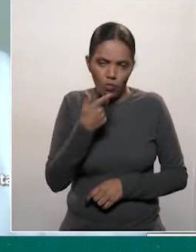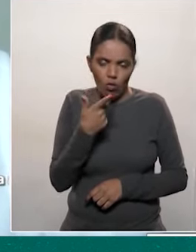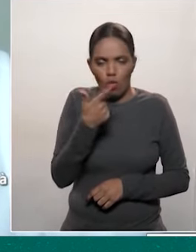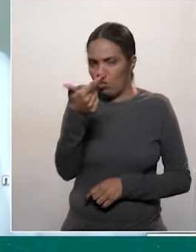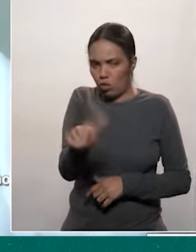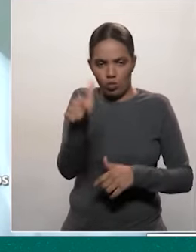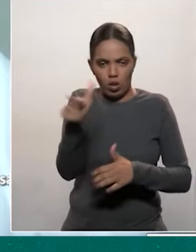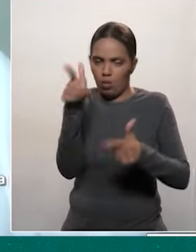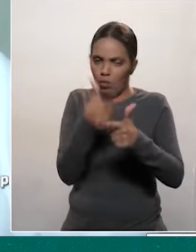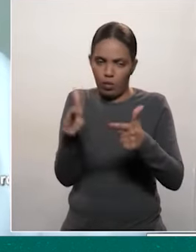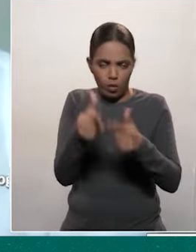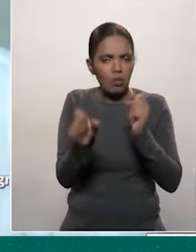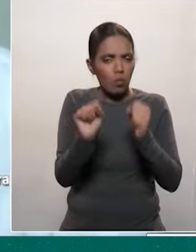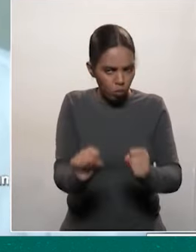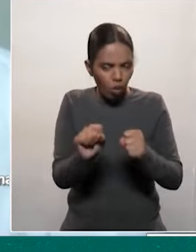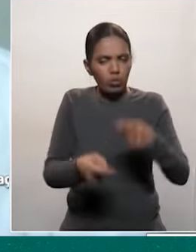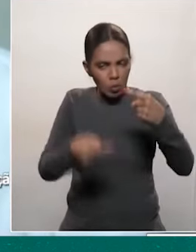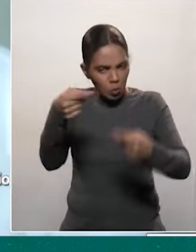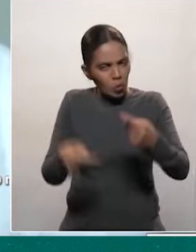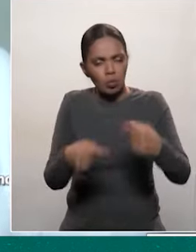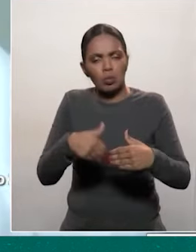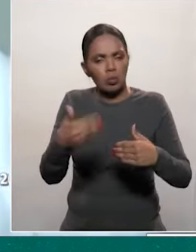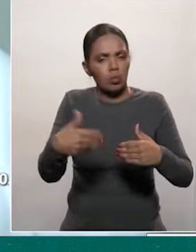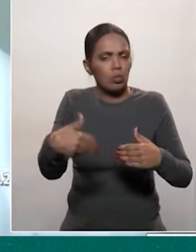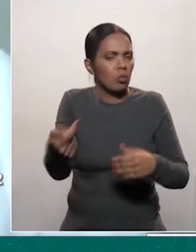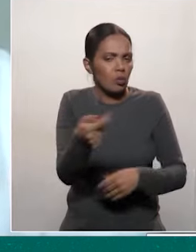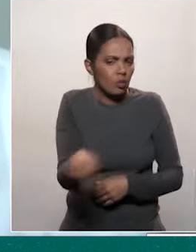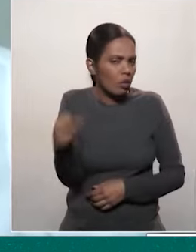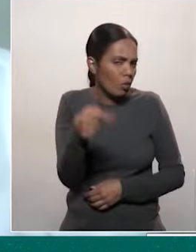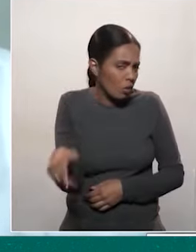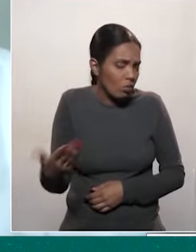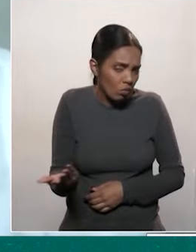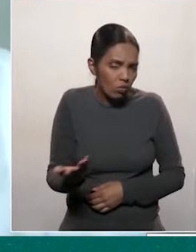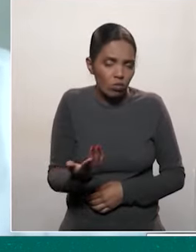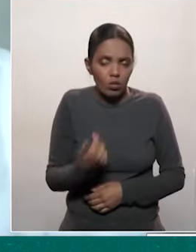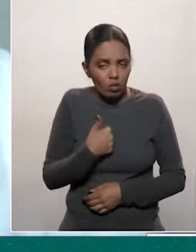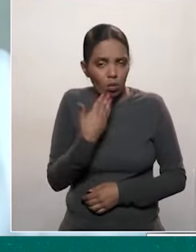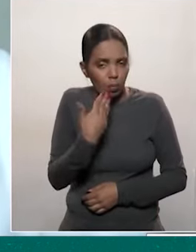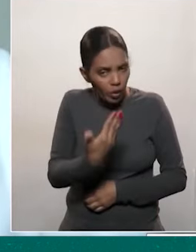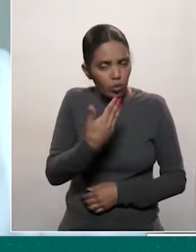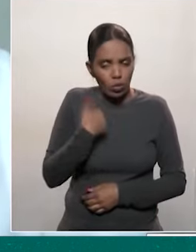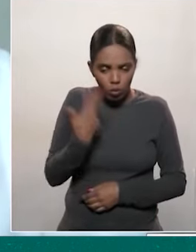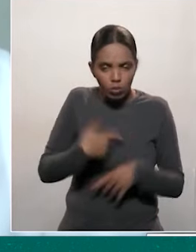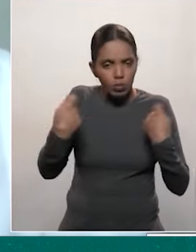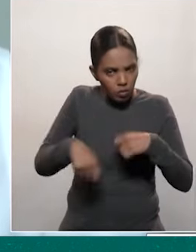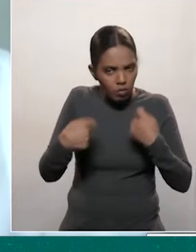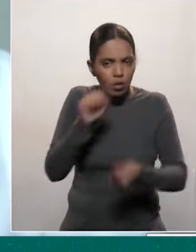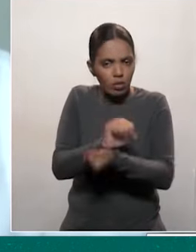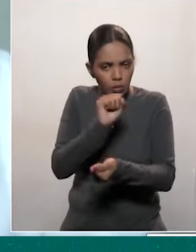problema a discussão se estender por mais algumas semanas. Então, é isso que pedimos, para que os deputados